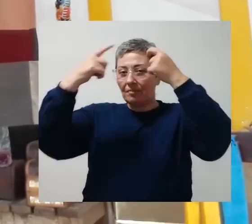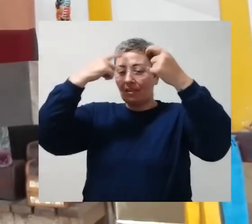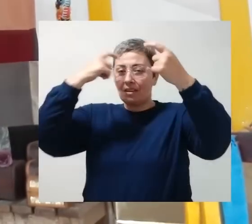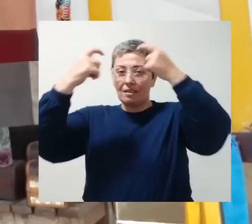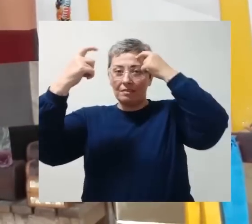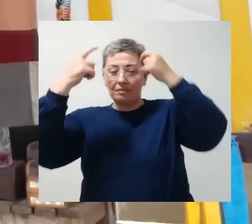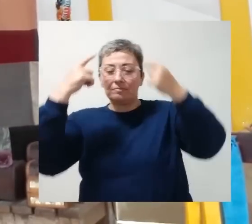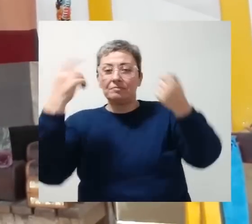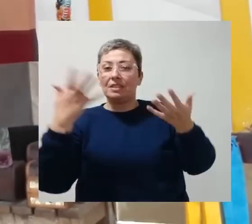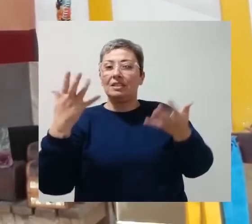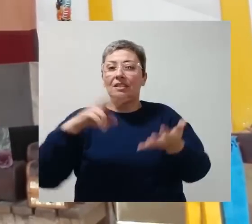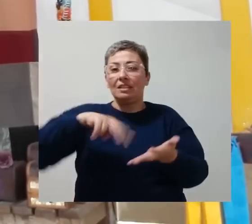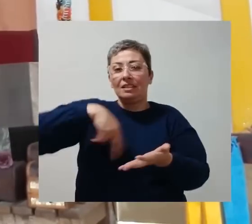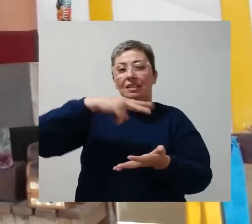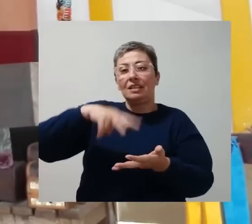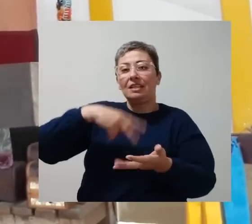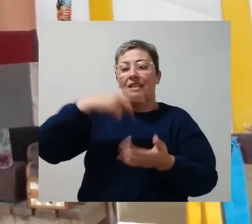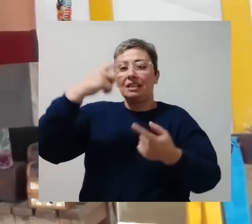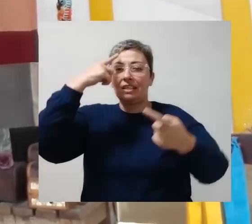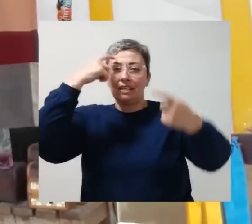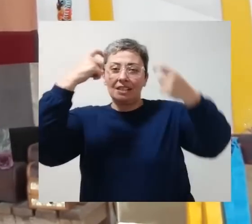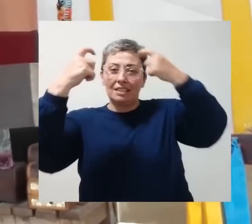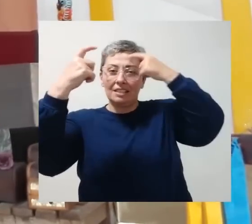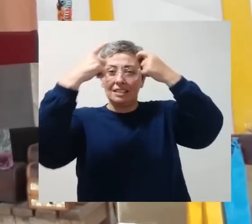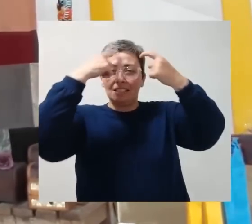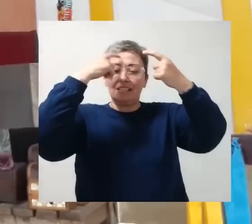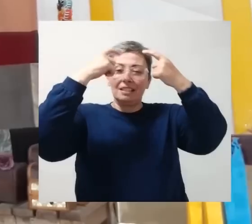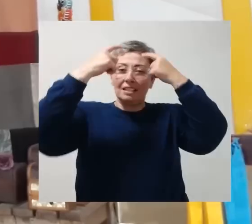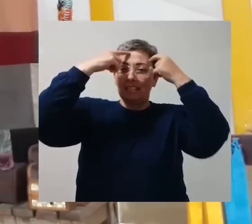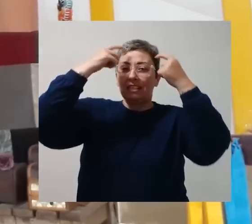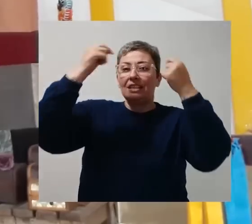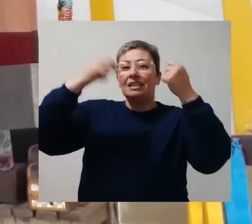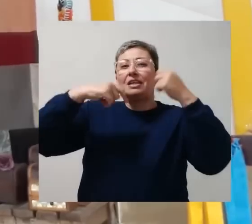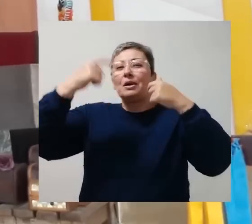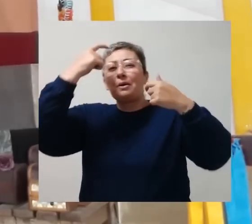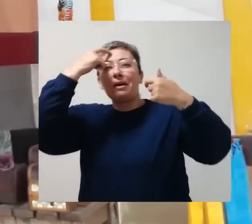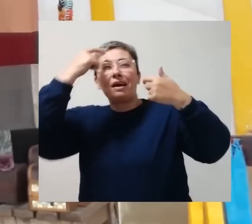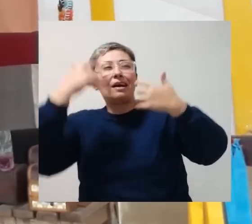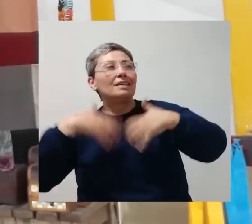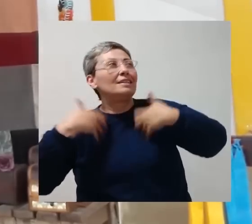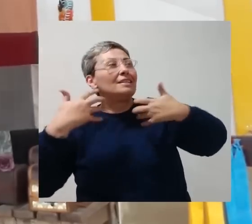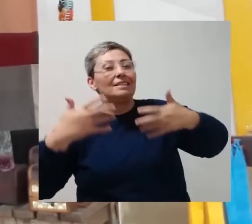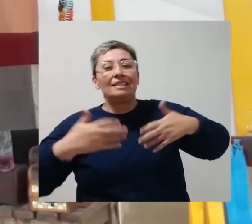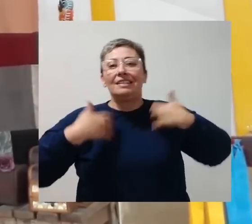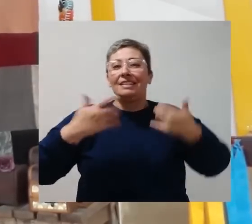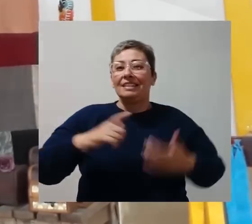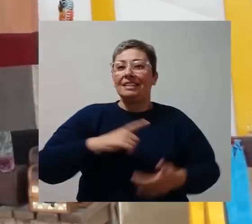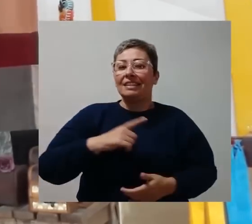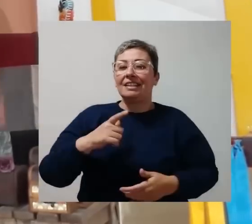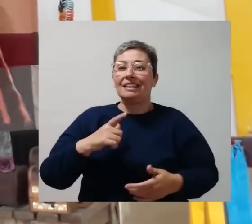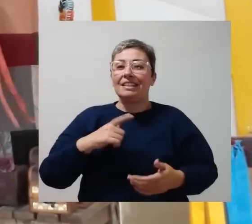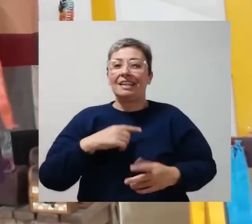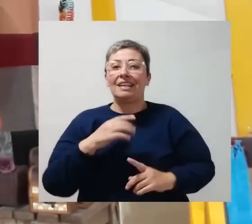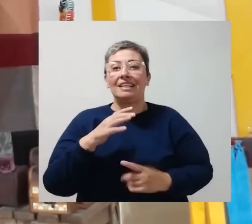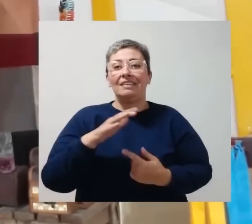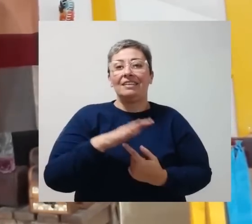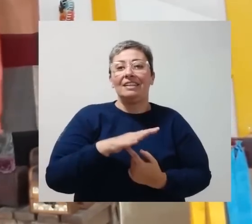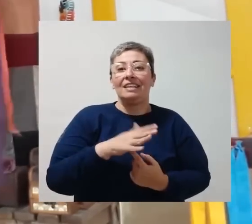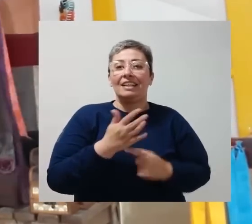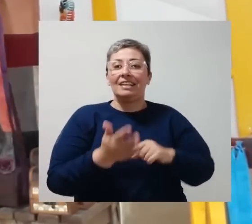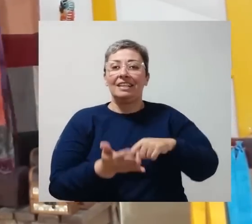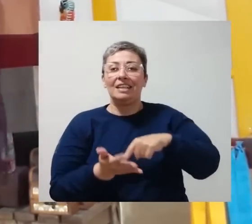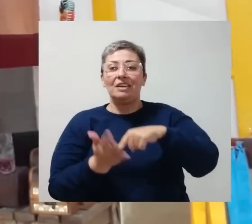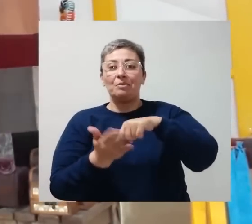ideias. Quem dança com as ideias, pensa com alegria. Minha